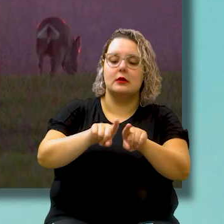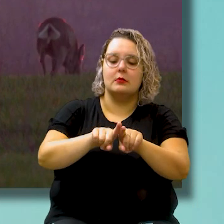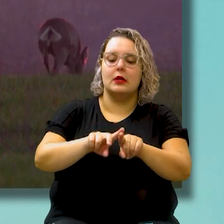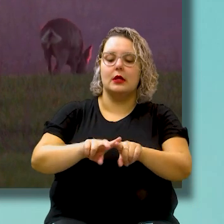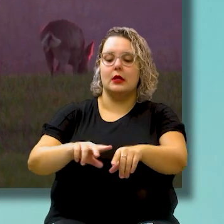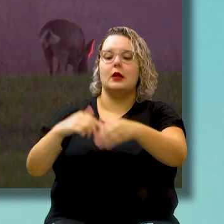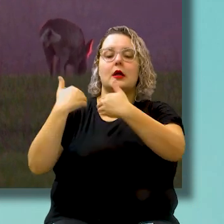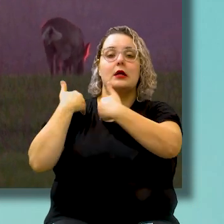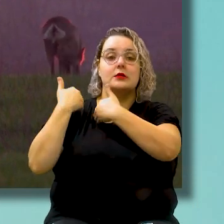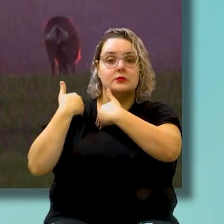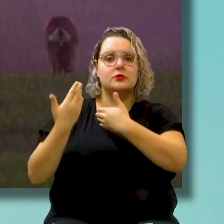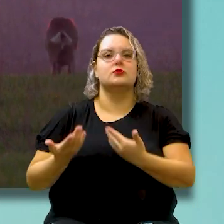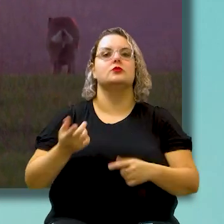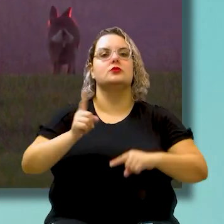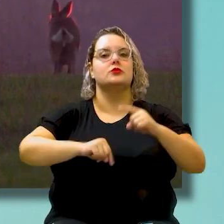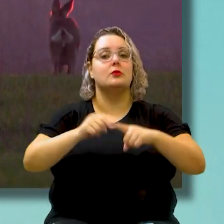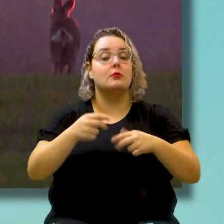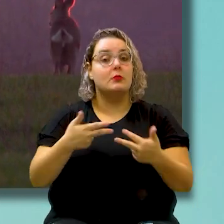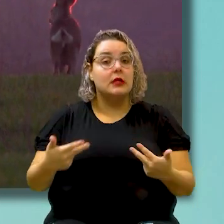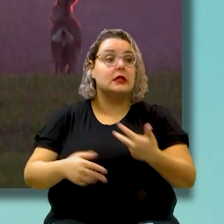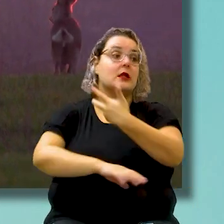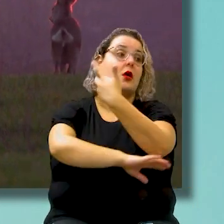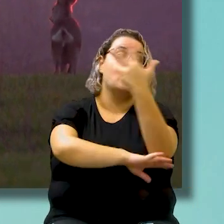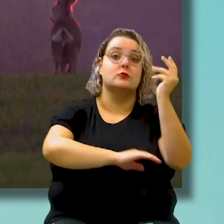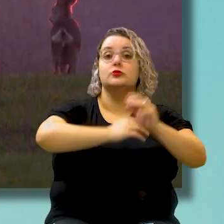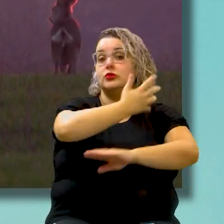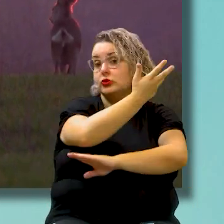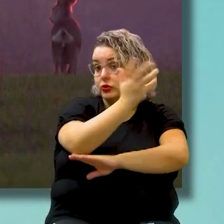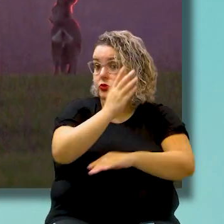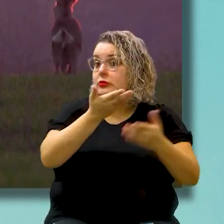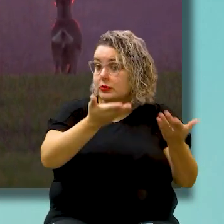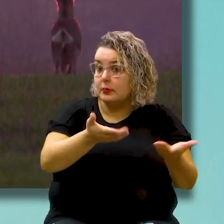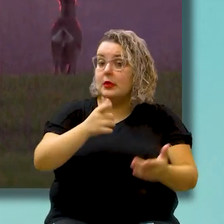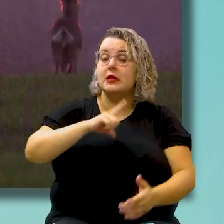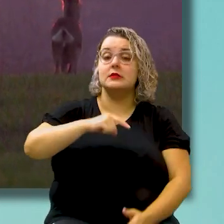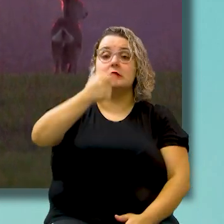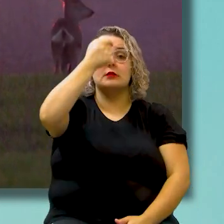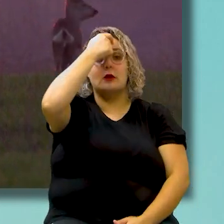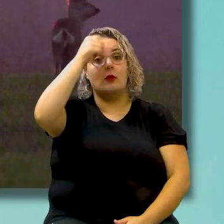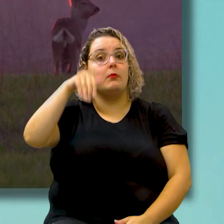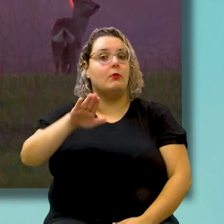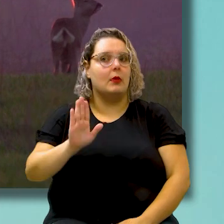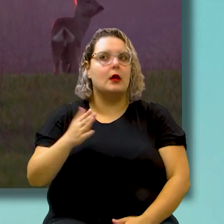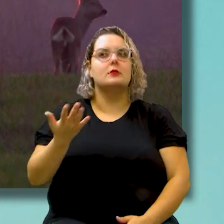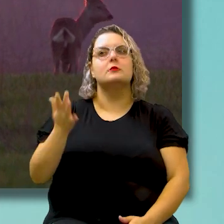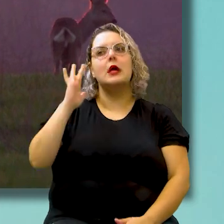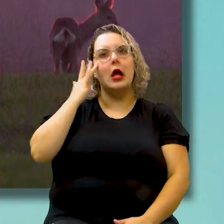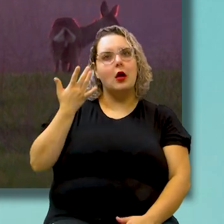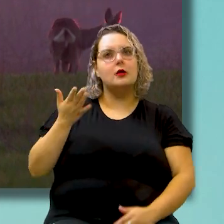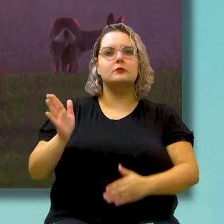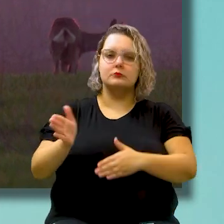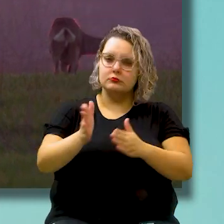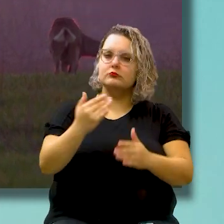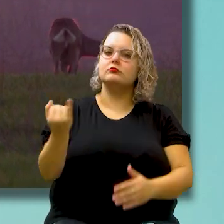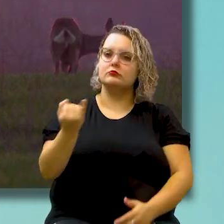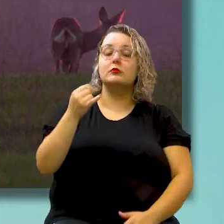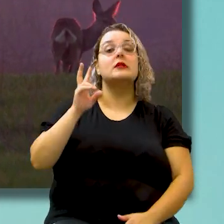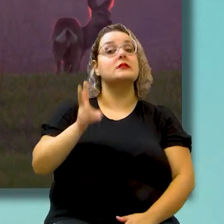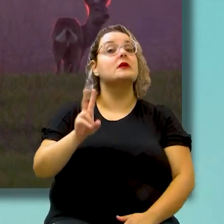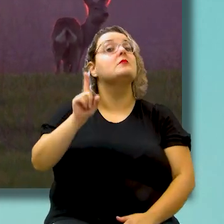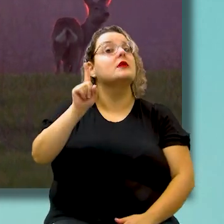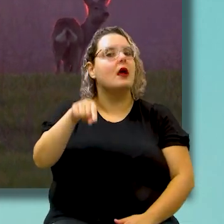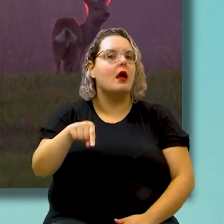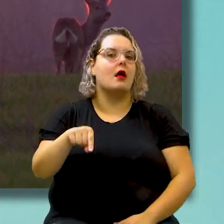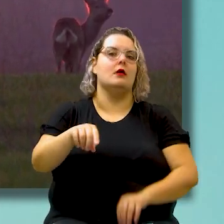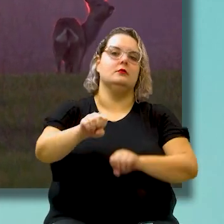responsáveis, né, pelos das matérias, dos recursos da natureza, possamos ter mais consciência. Mas eu acho que um caminho importante sempre